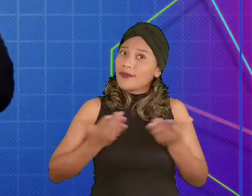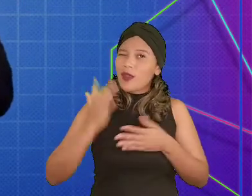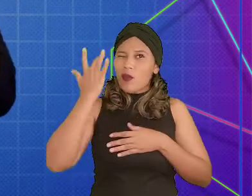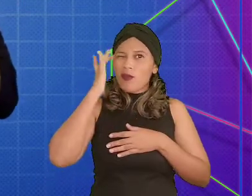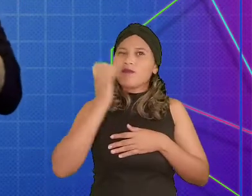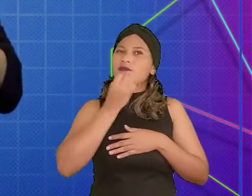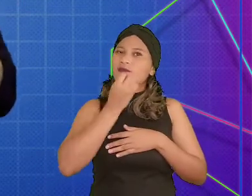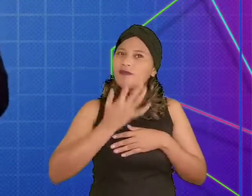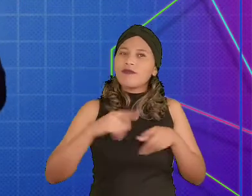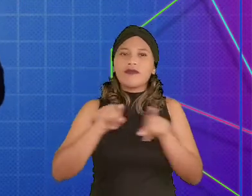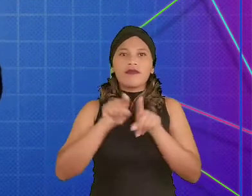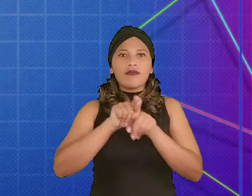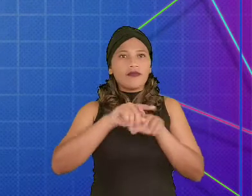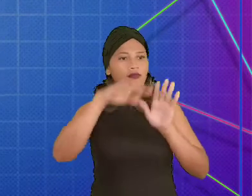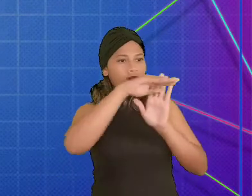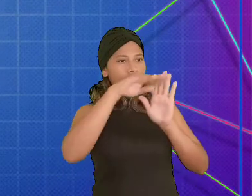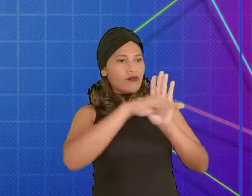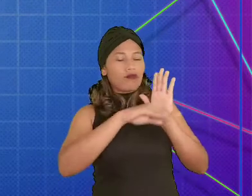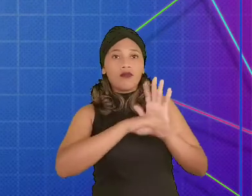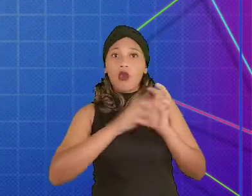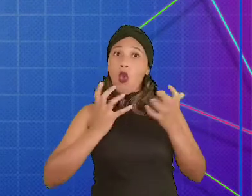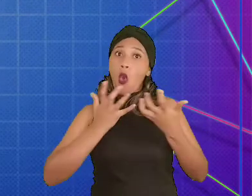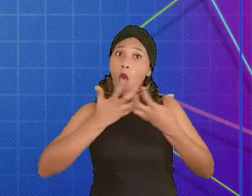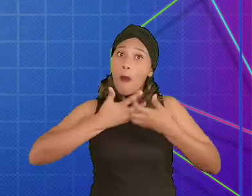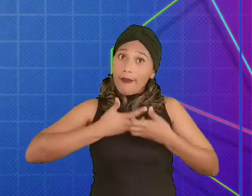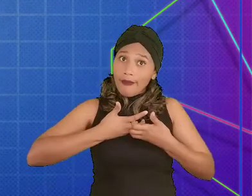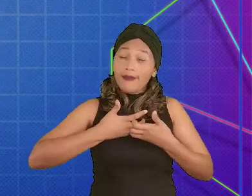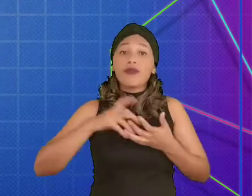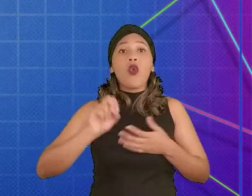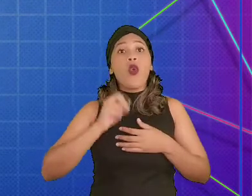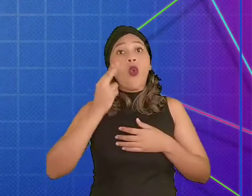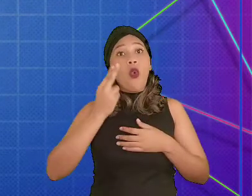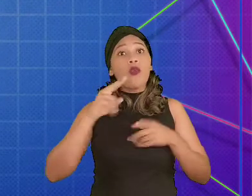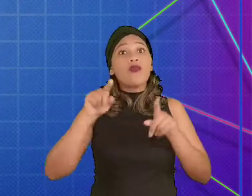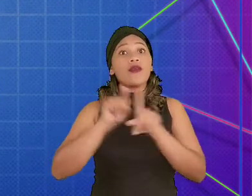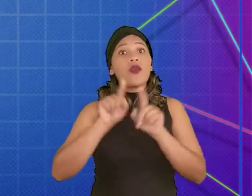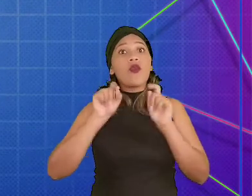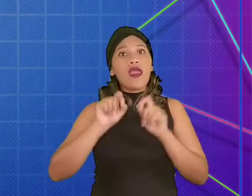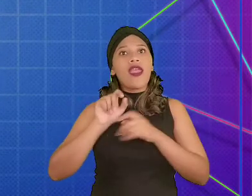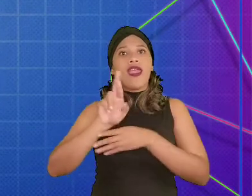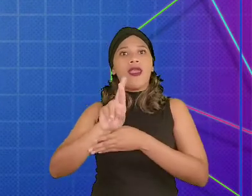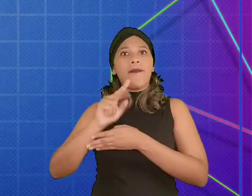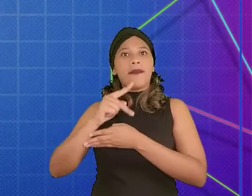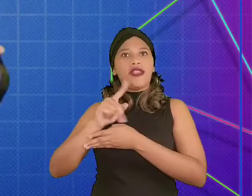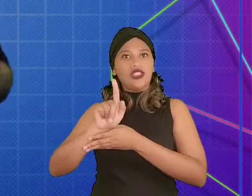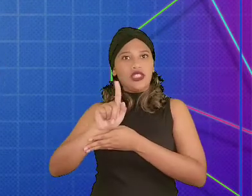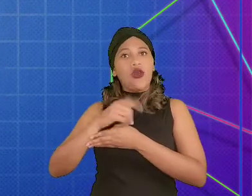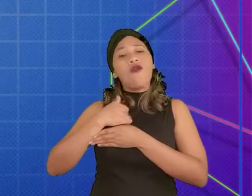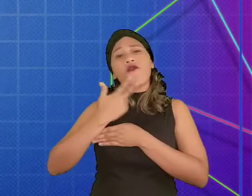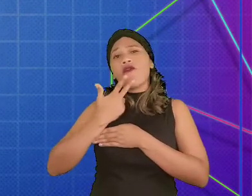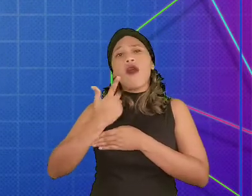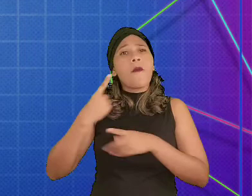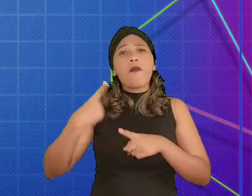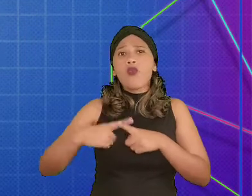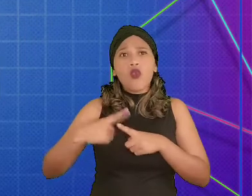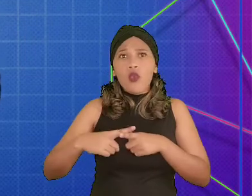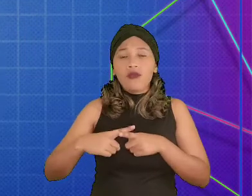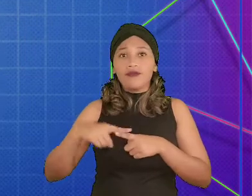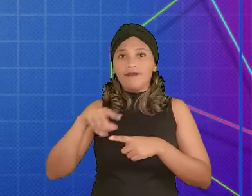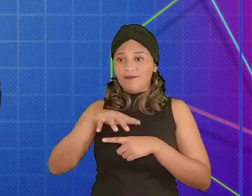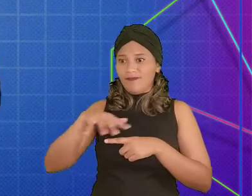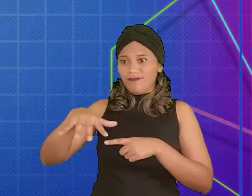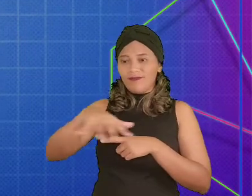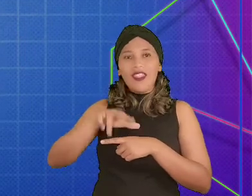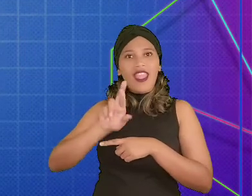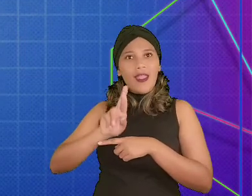agora acho que vale a pena pontuar mundos complexos, ou especificamente mundos de RPG. Eu digo isso porque geralmente esses jogos